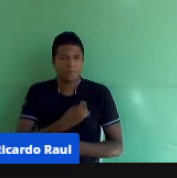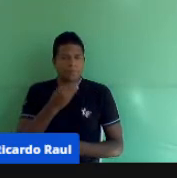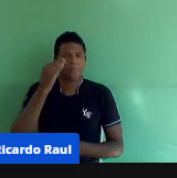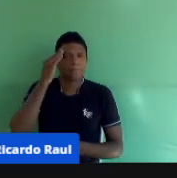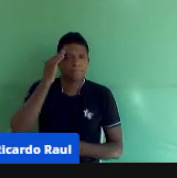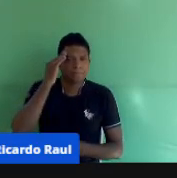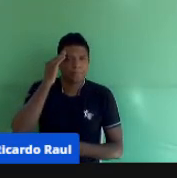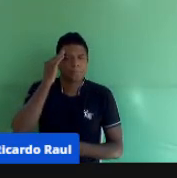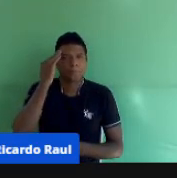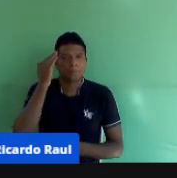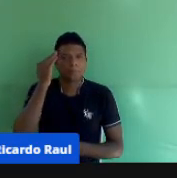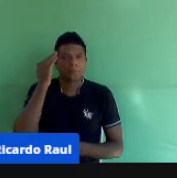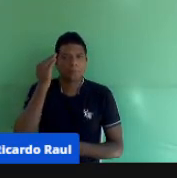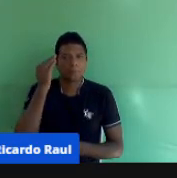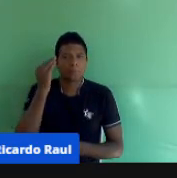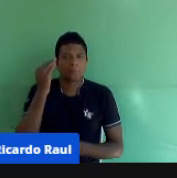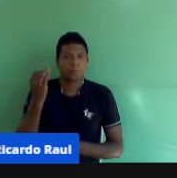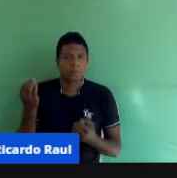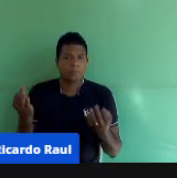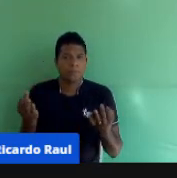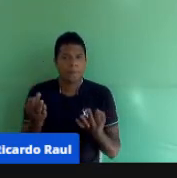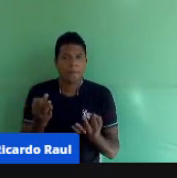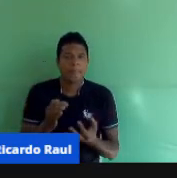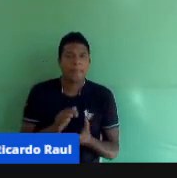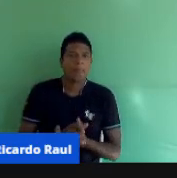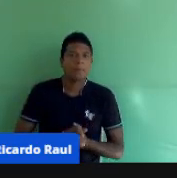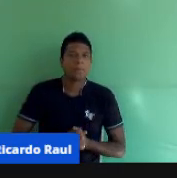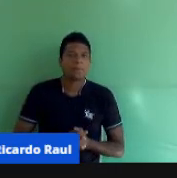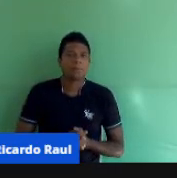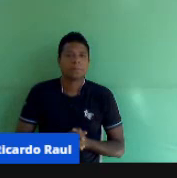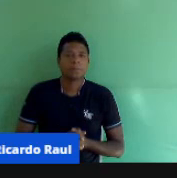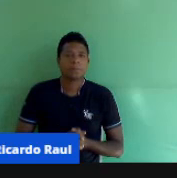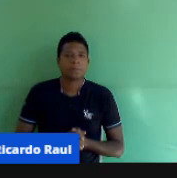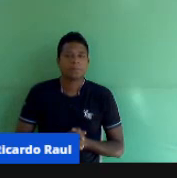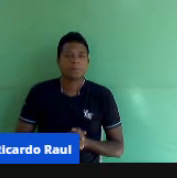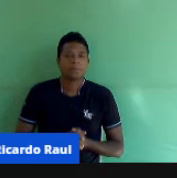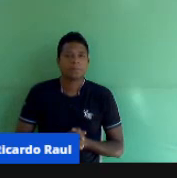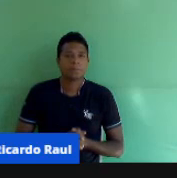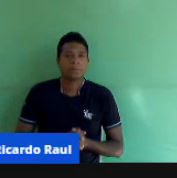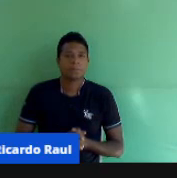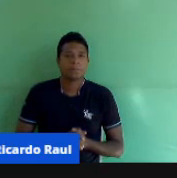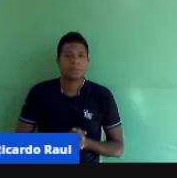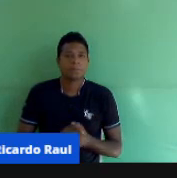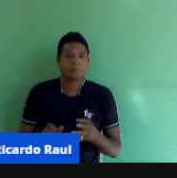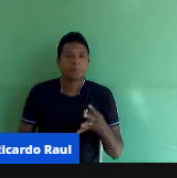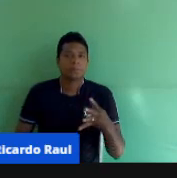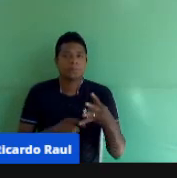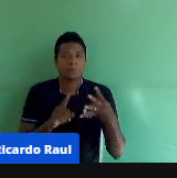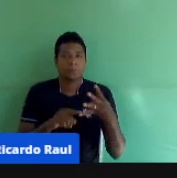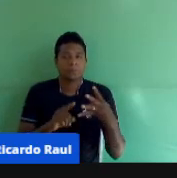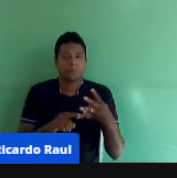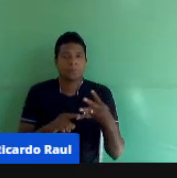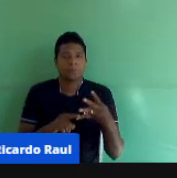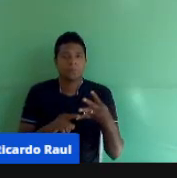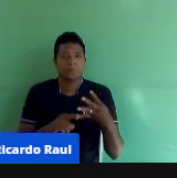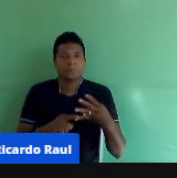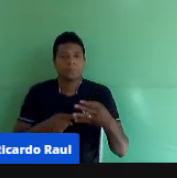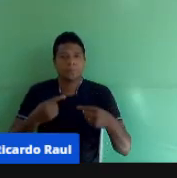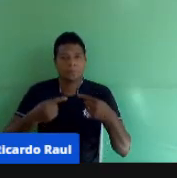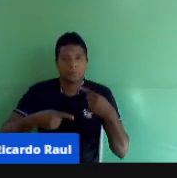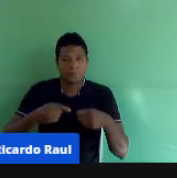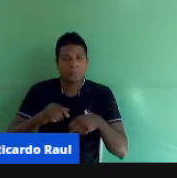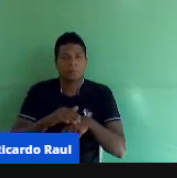isso perfeitamente. A quarta etapa seria a discussão, que no caso seria a análise, desconstrução